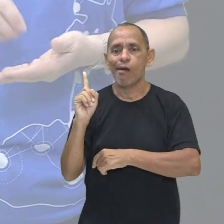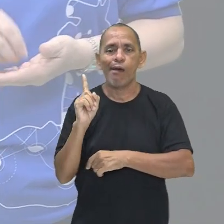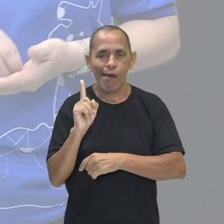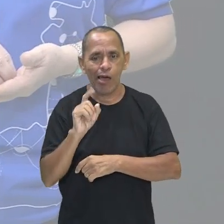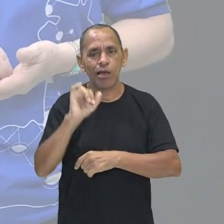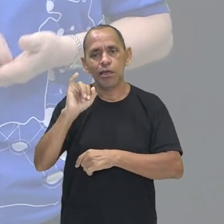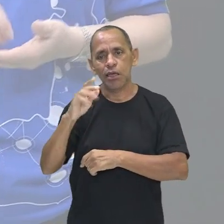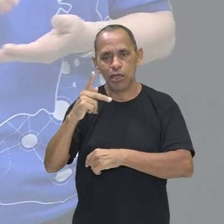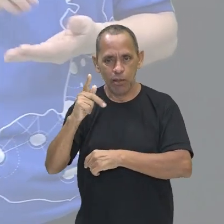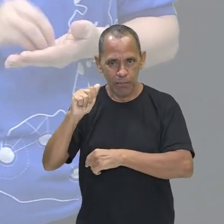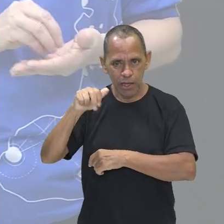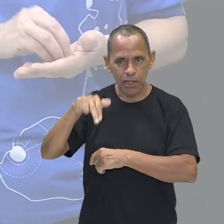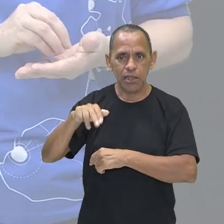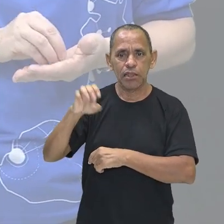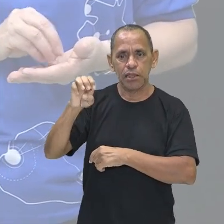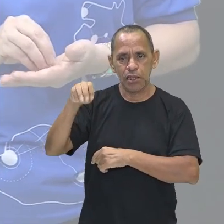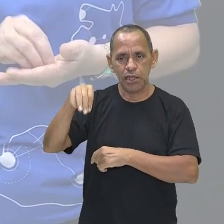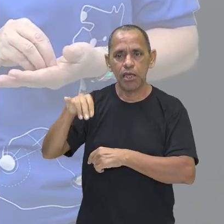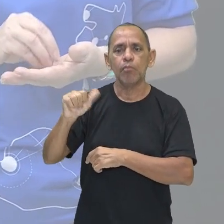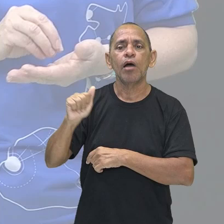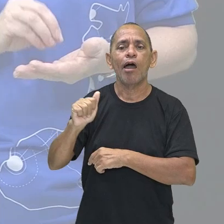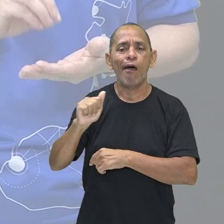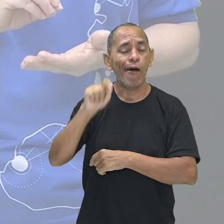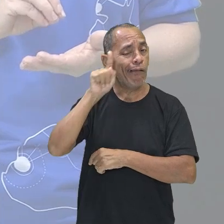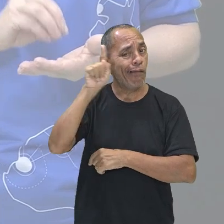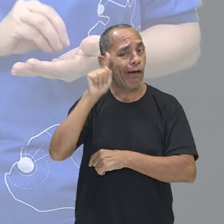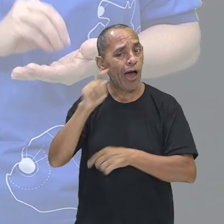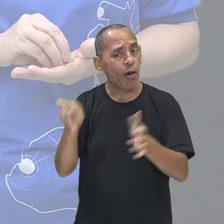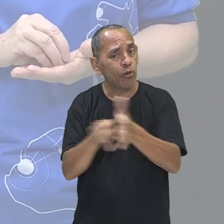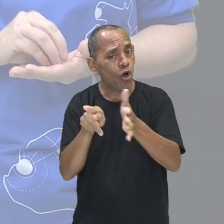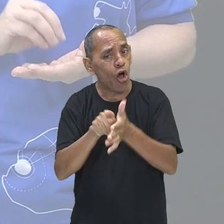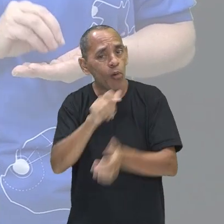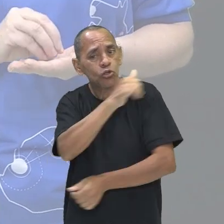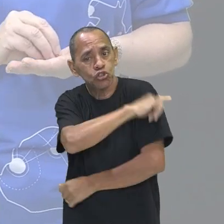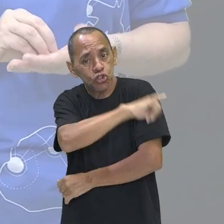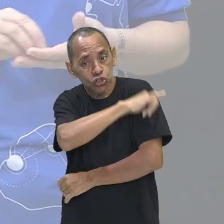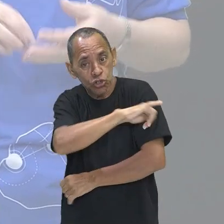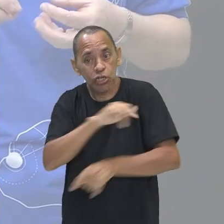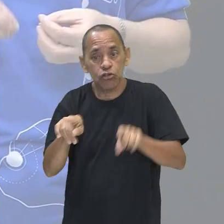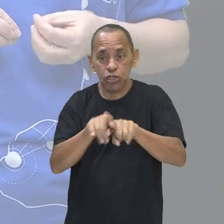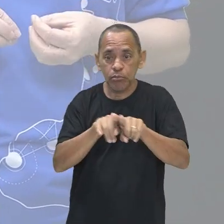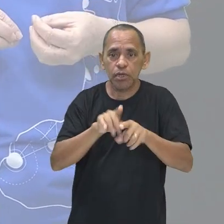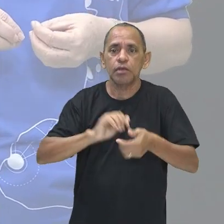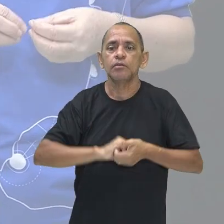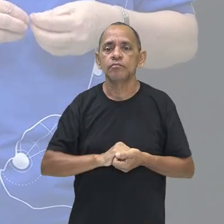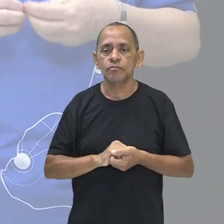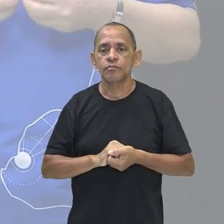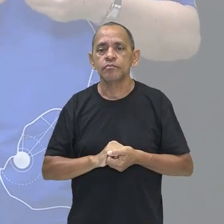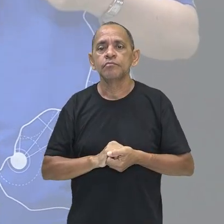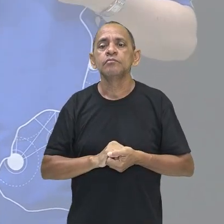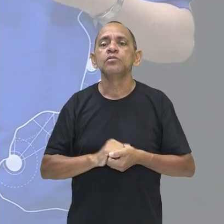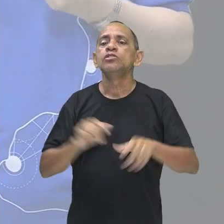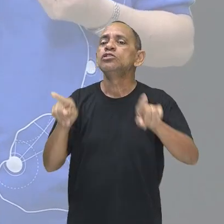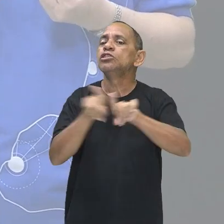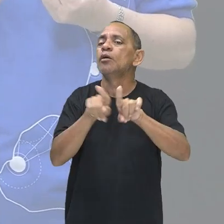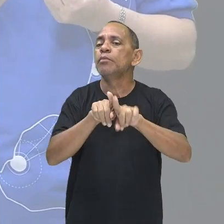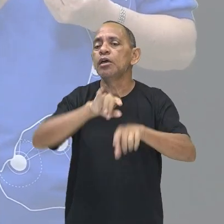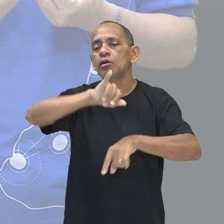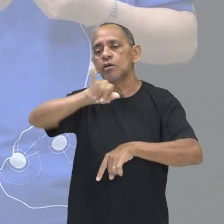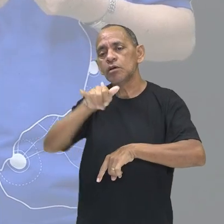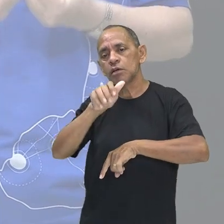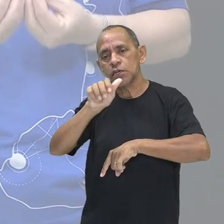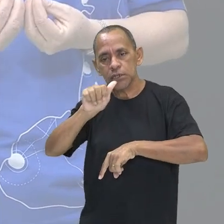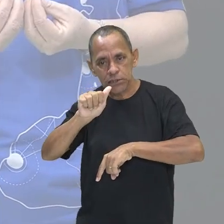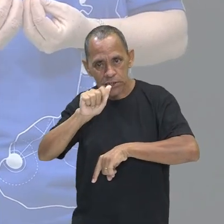os compositores desse movimento musical da Bossa Nova utilizaram. Então, o jazz, a forma como é